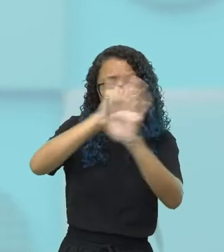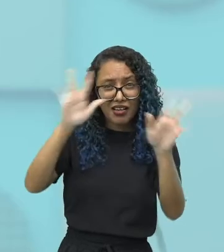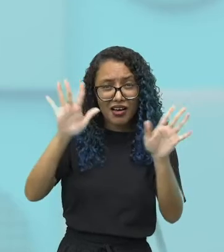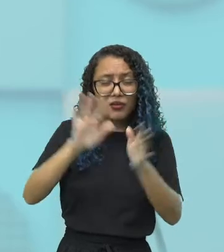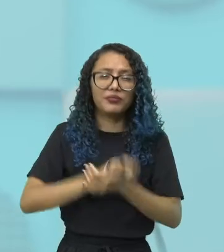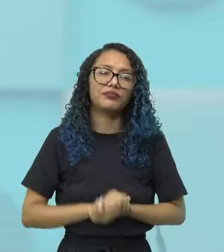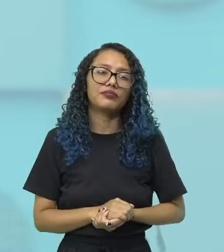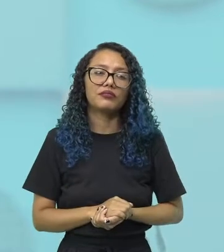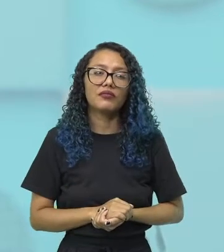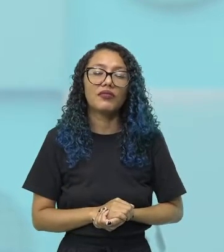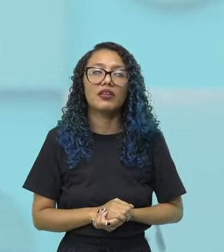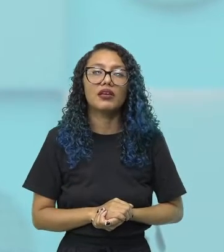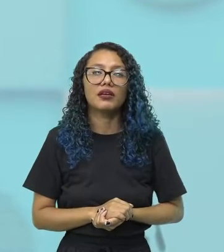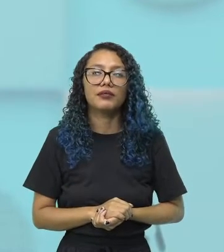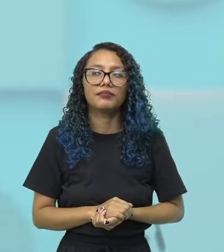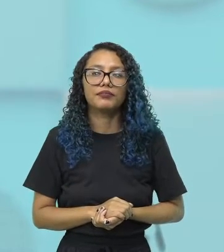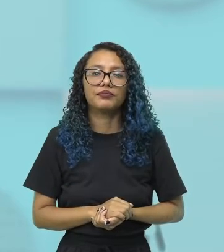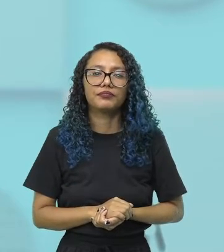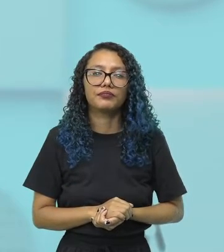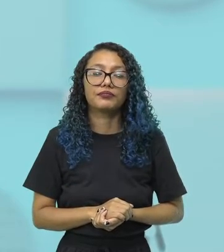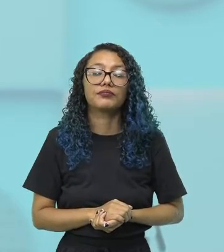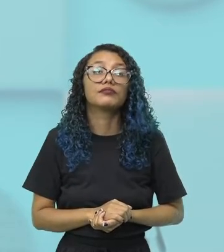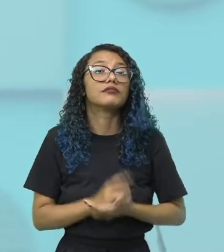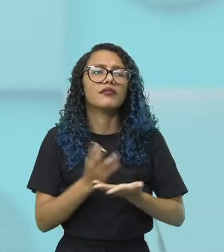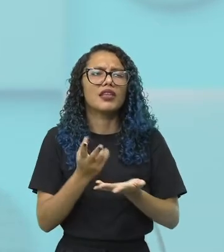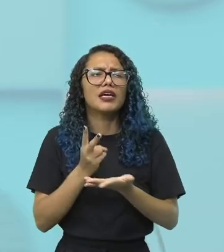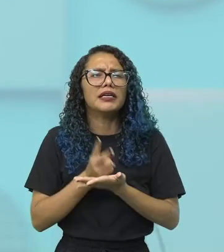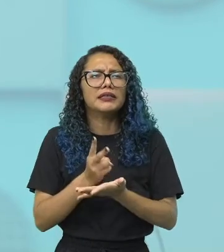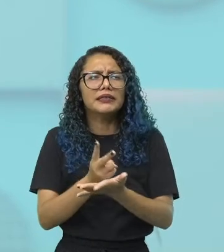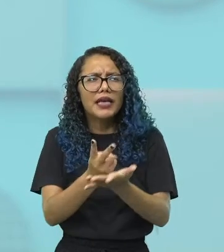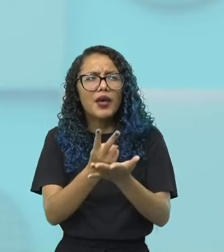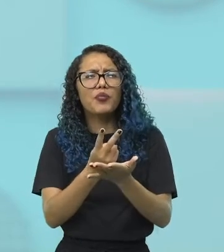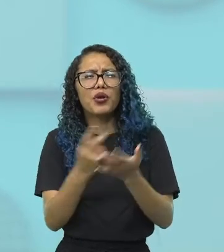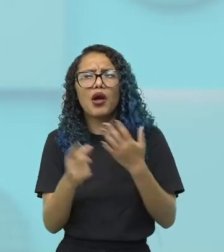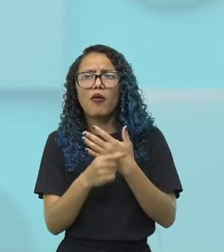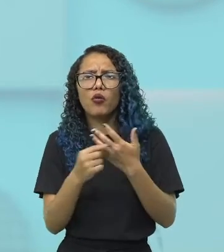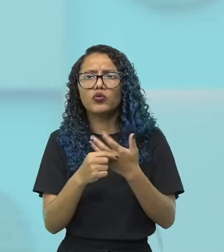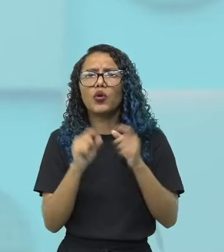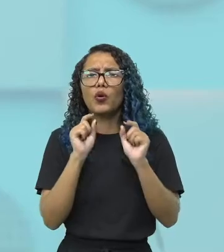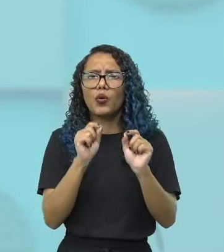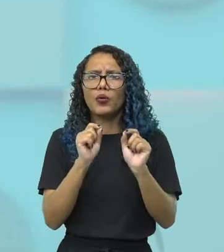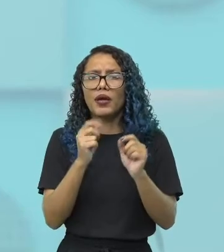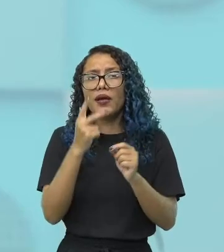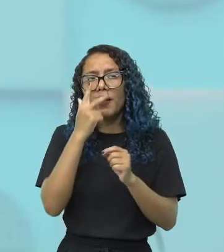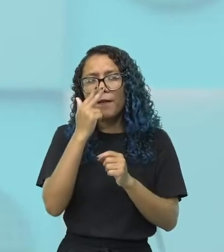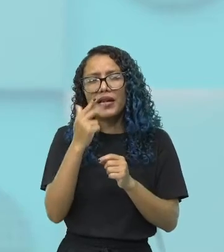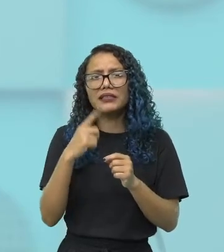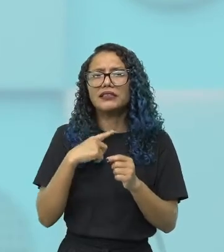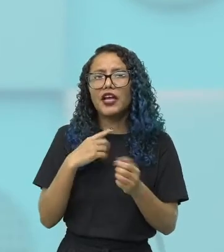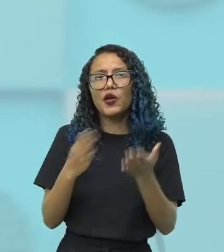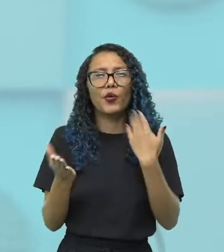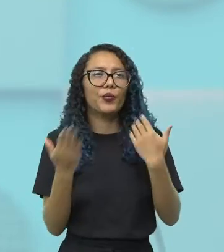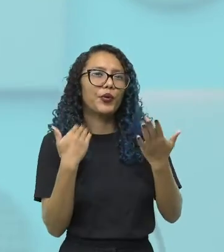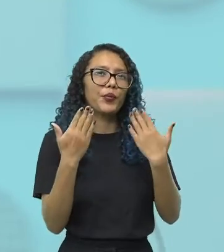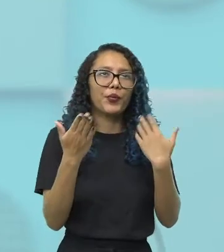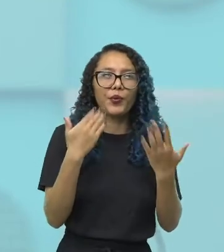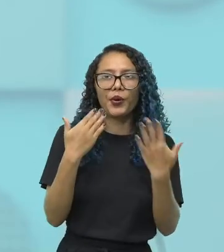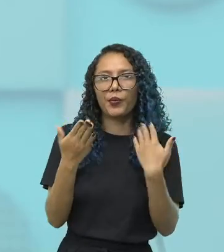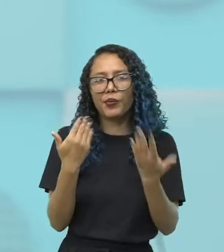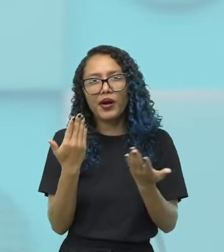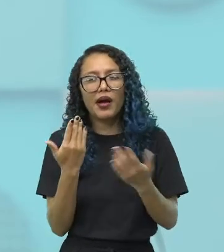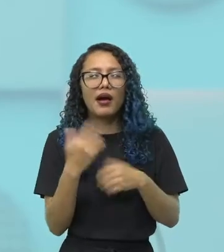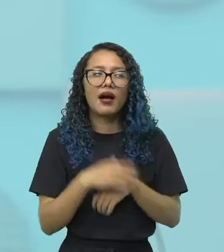o leitor, né, o autor do texto, ele faz uma interação com o seu leitor, né? Ah, querido